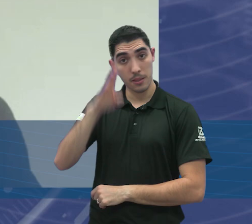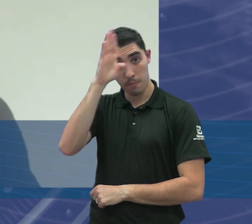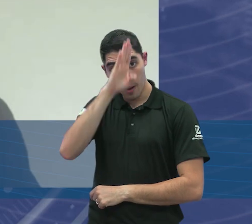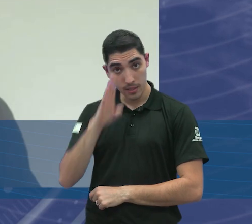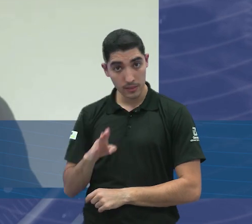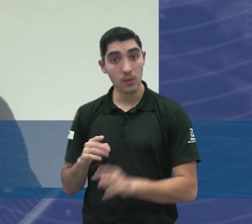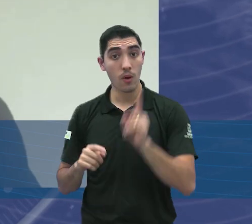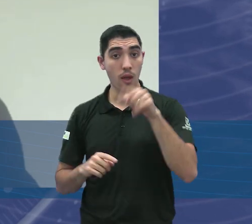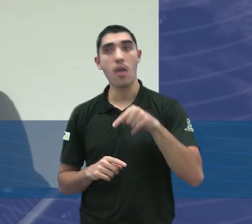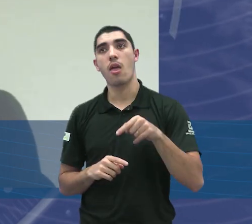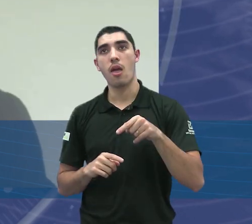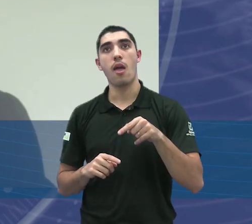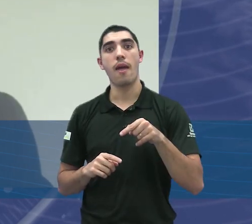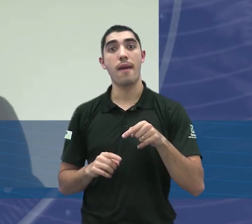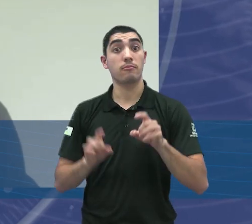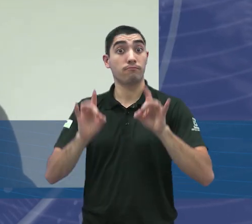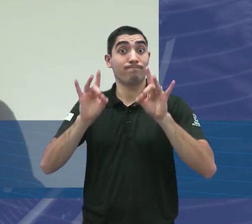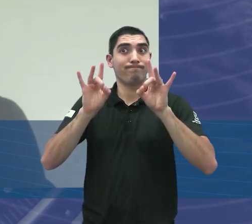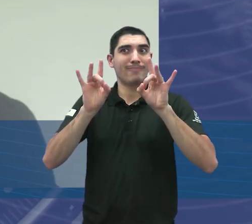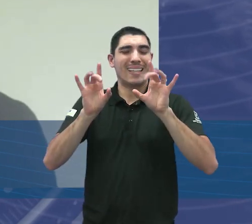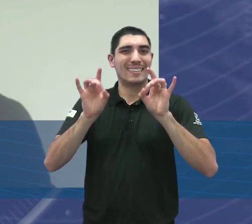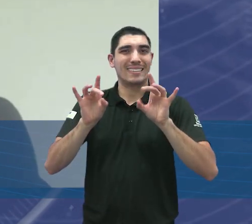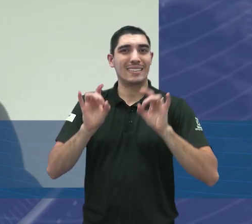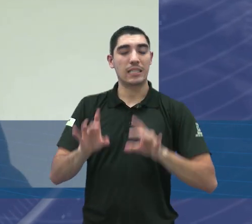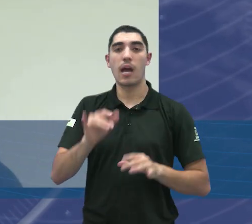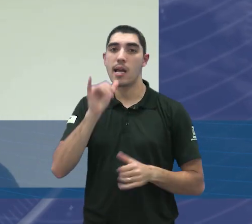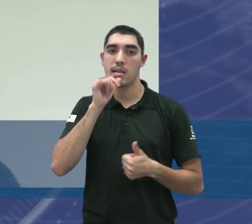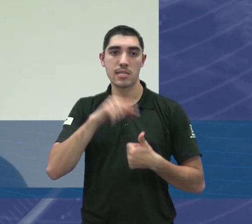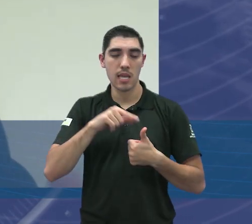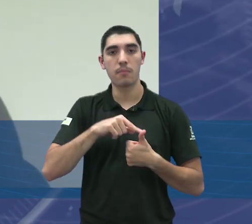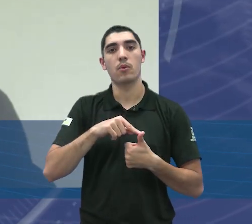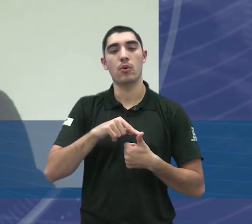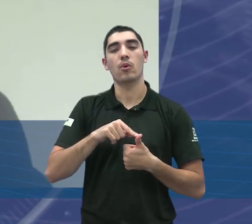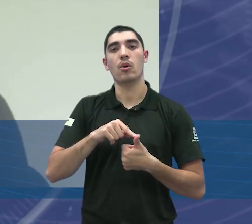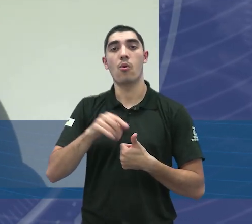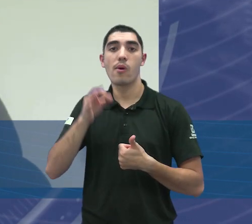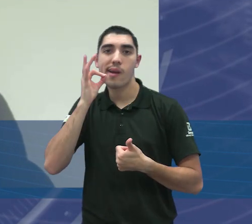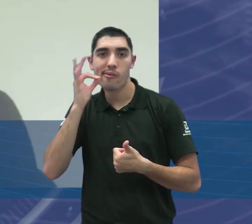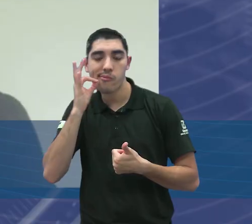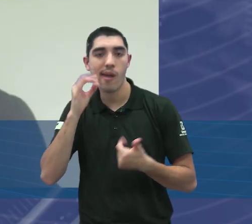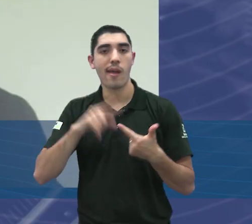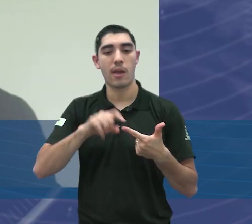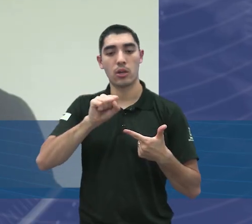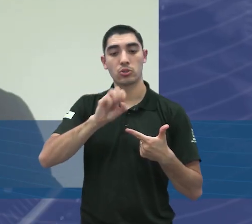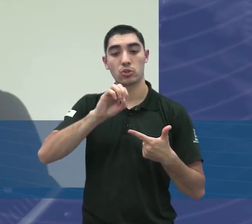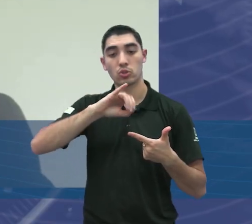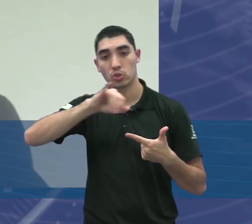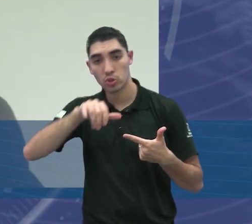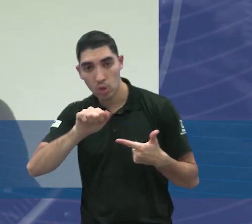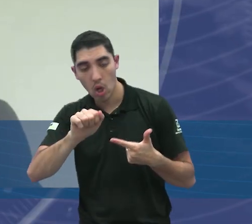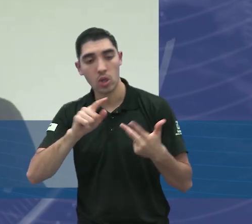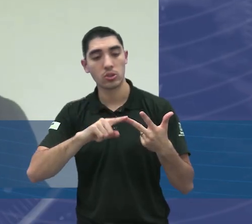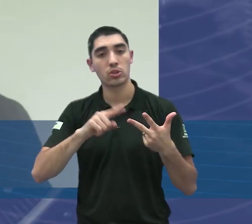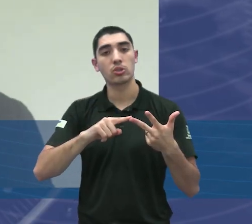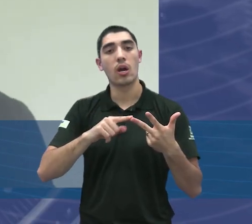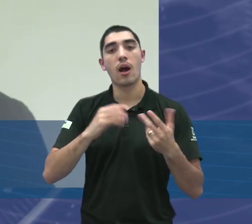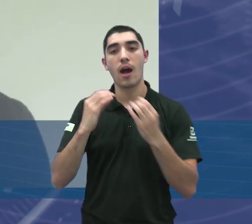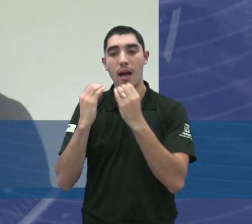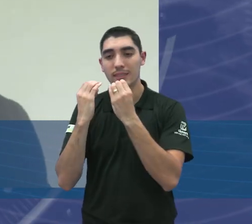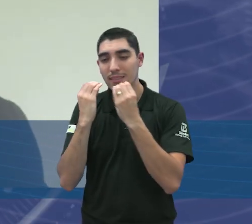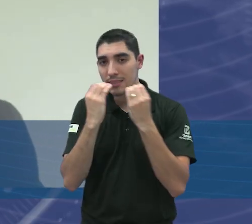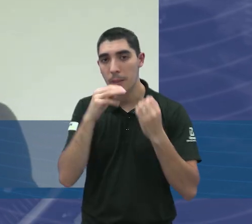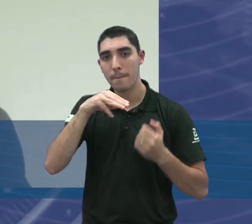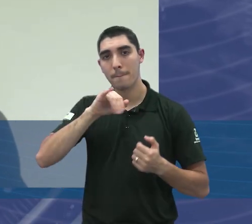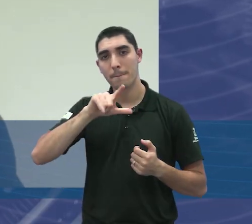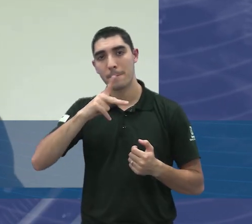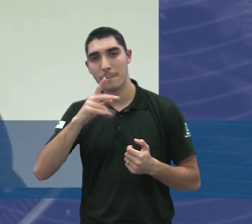mundo. Então, tudo está aqui, a soja, não é? O café, o milho. Então, a gente também tem uma